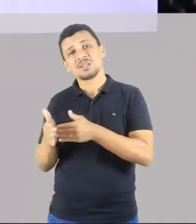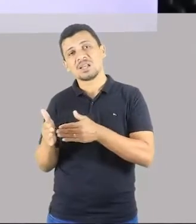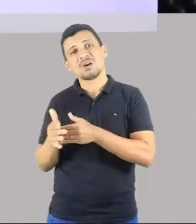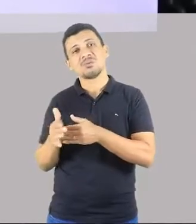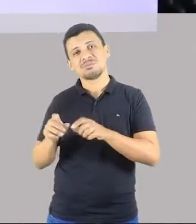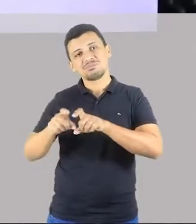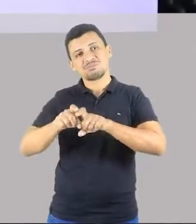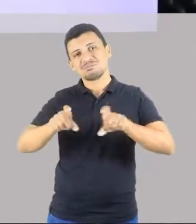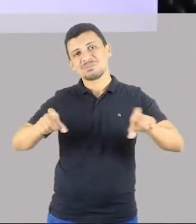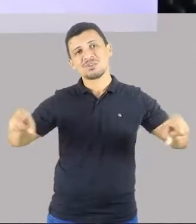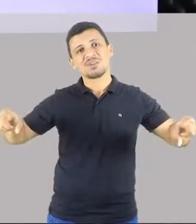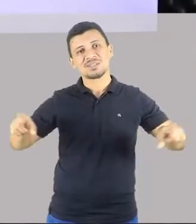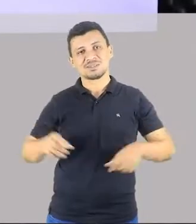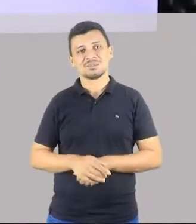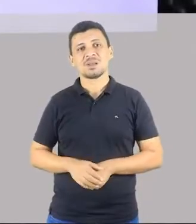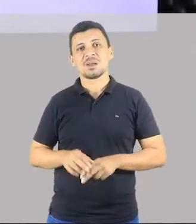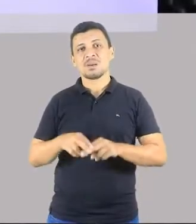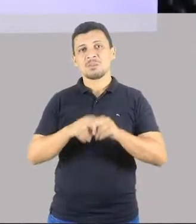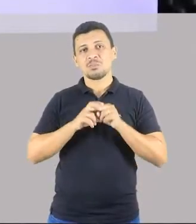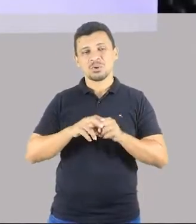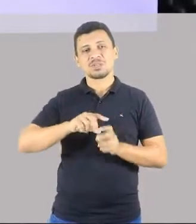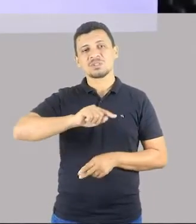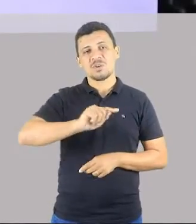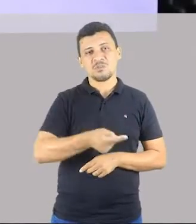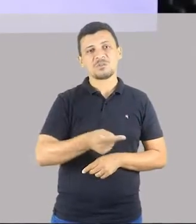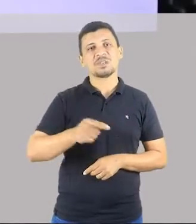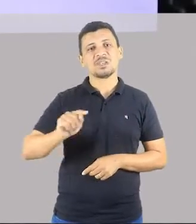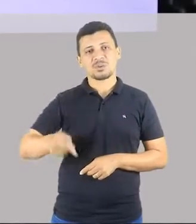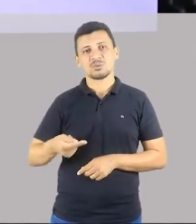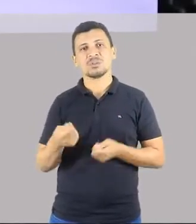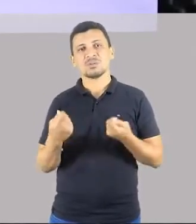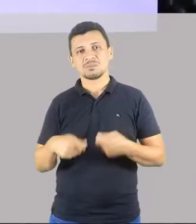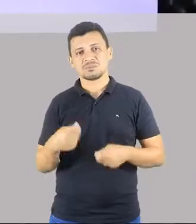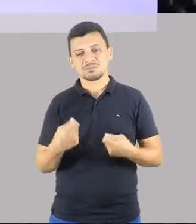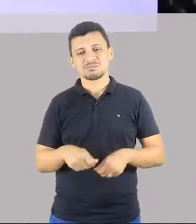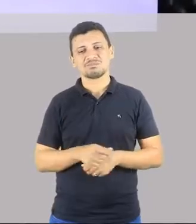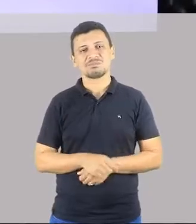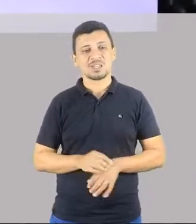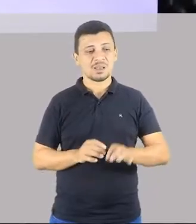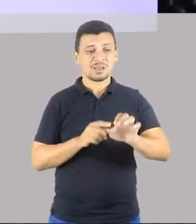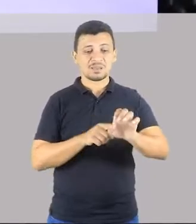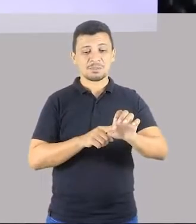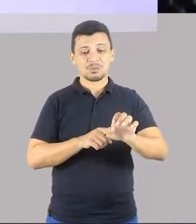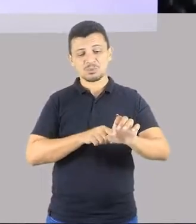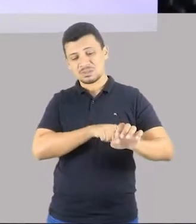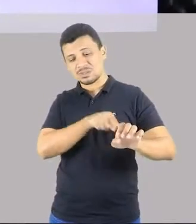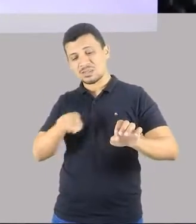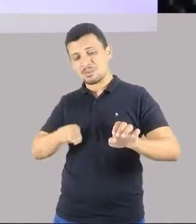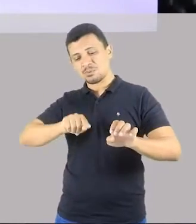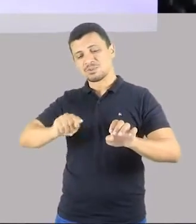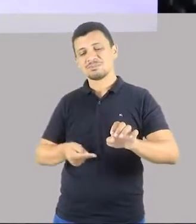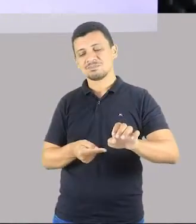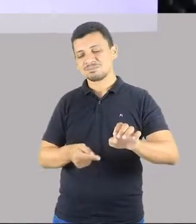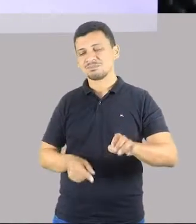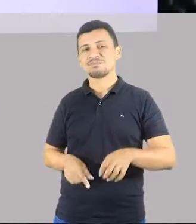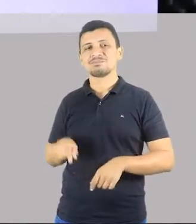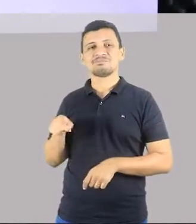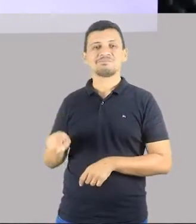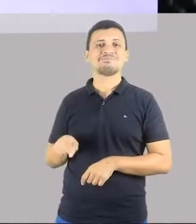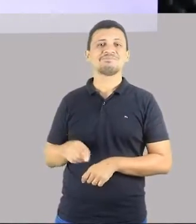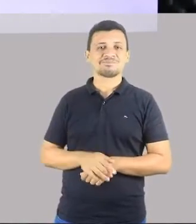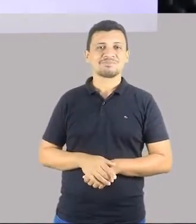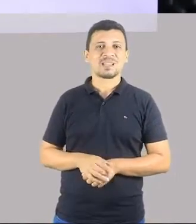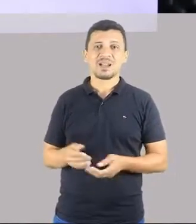estrutura, então, por isso, a vírgula deveria aparecer. Mas ela deveria aparecer depois do I, para intercalar no instante. Então,